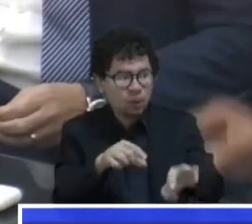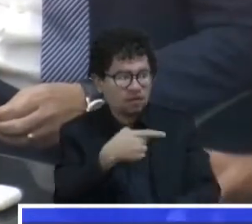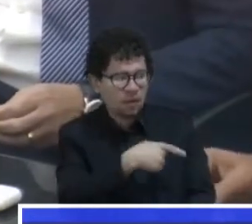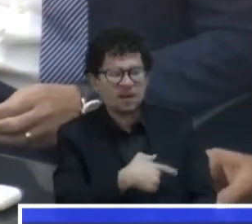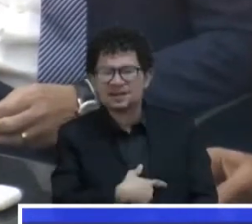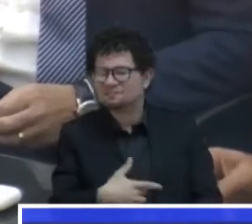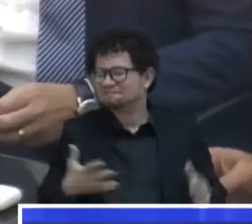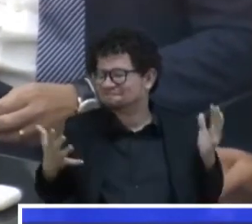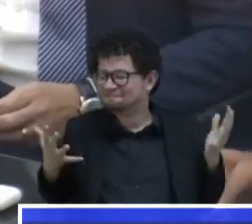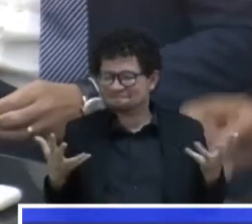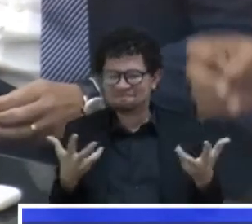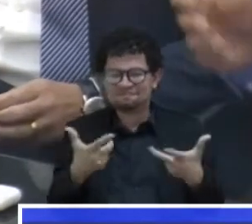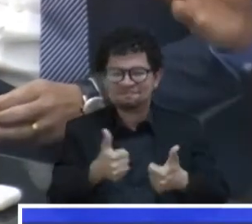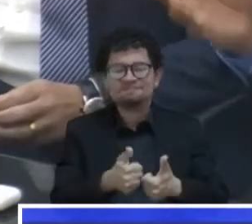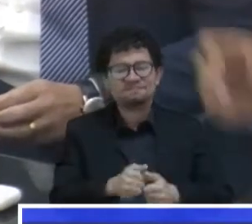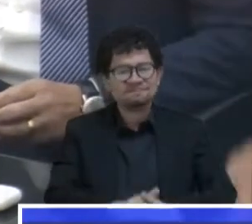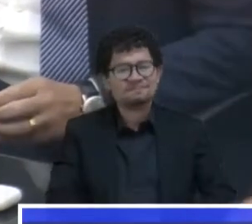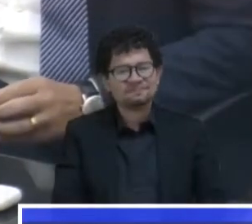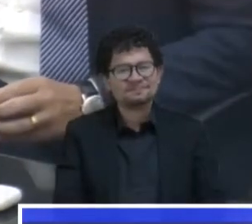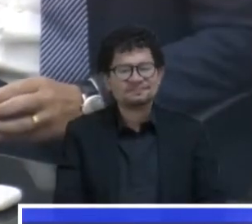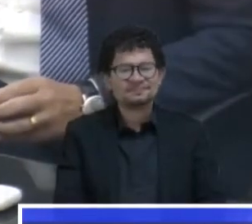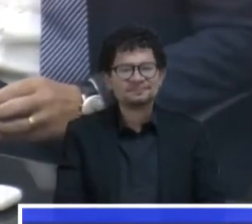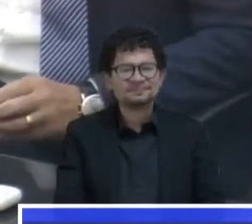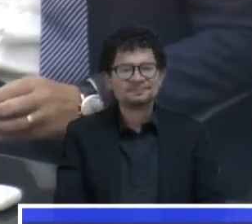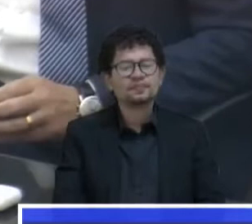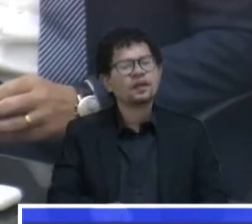Pelé. E dizer